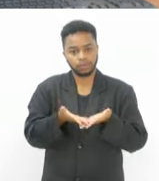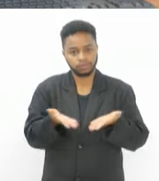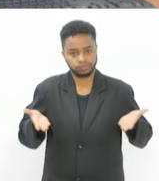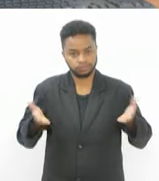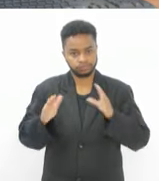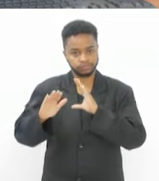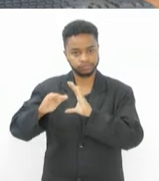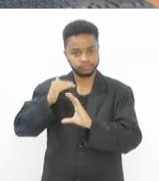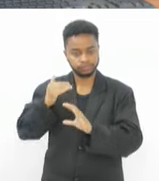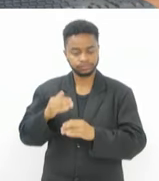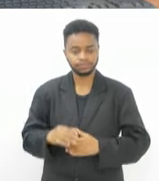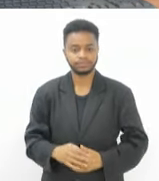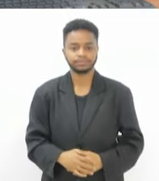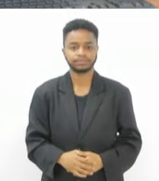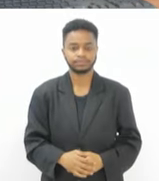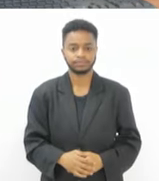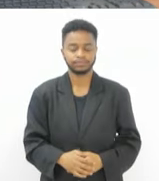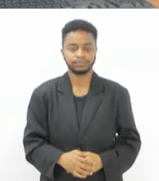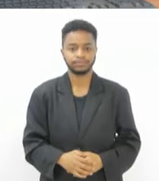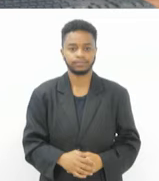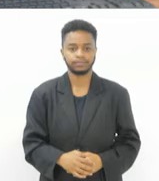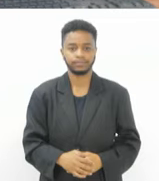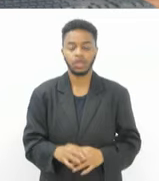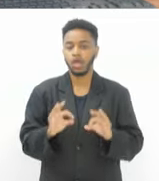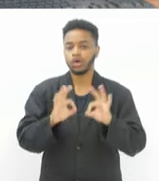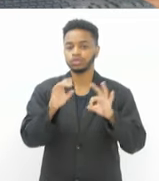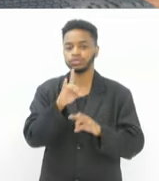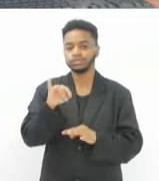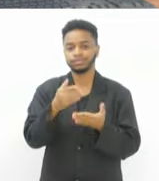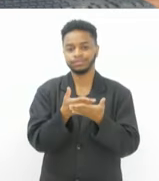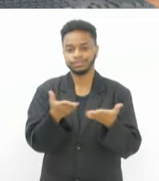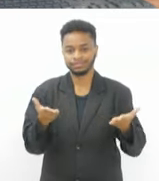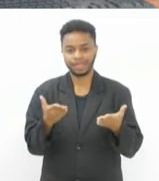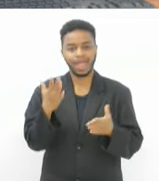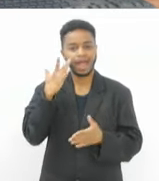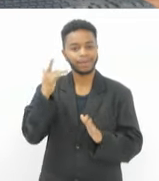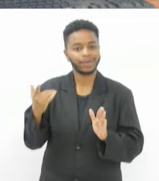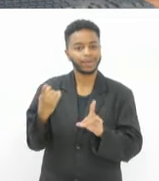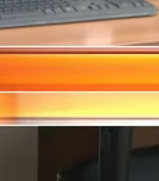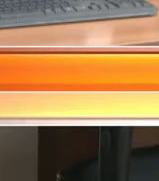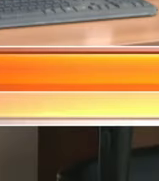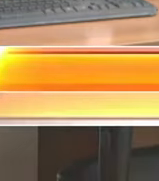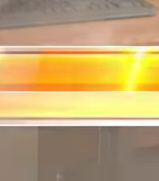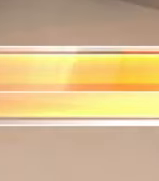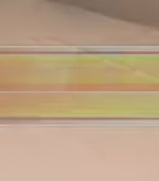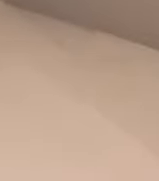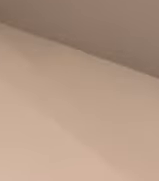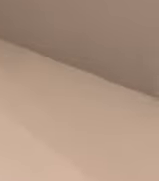tvalerj@rj.gov.br. Um ótimo dia para você e até amanhã!